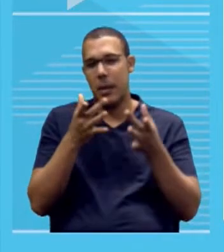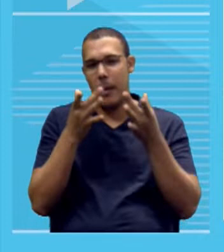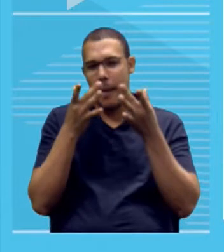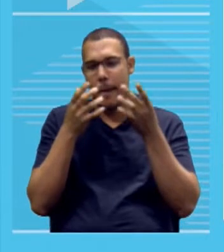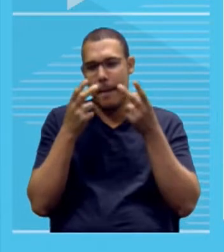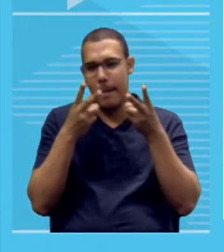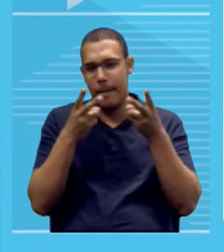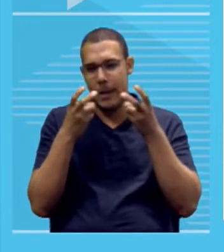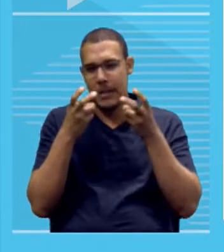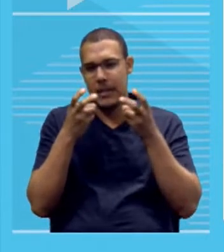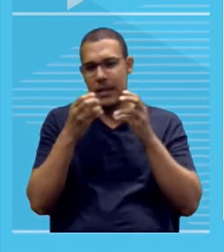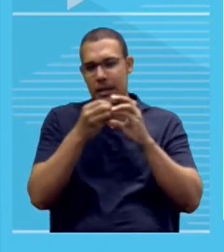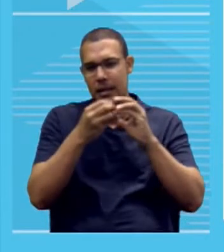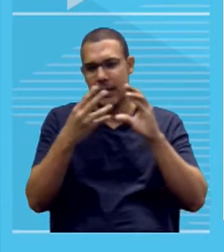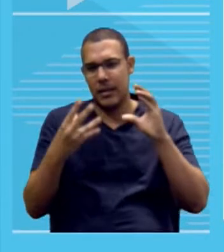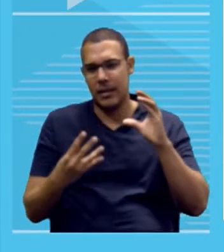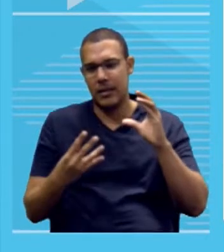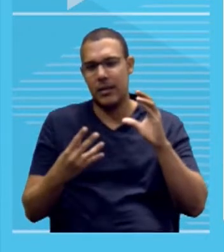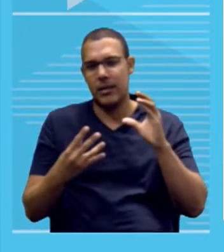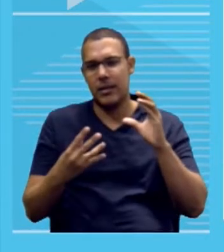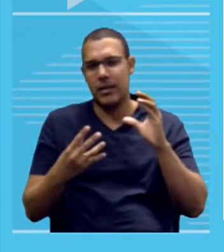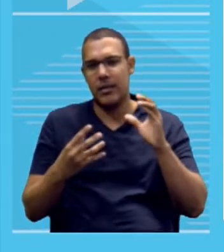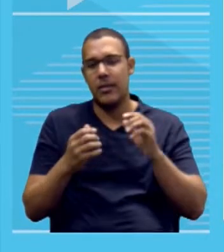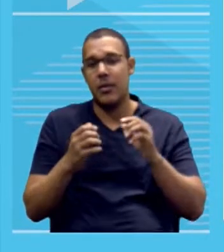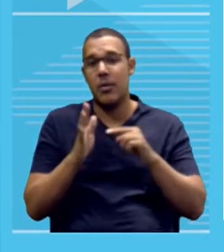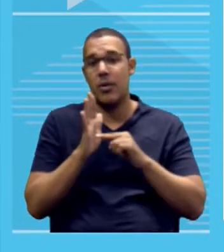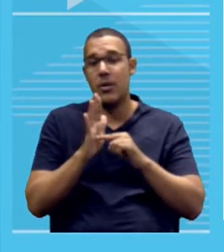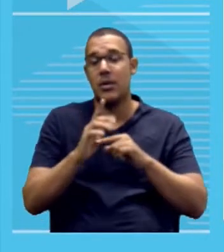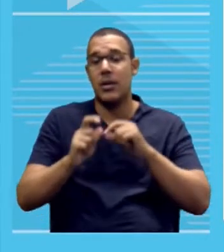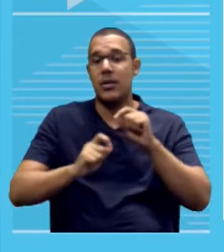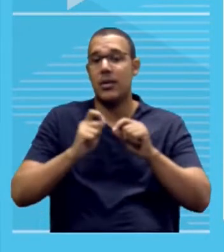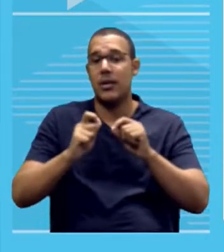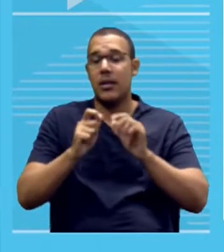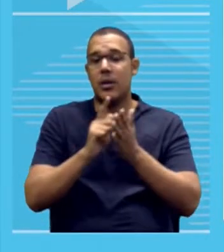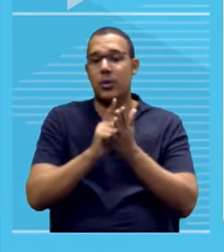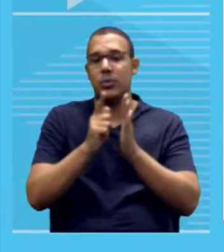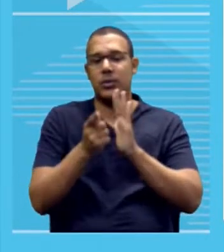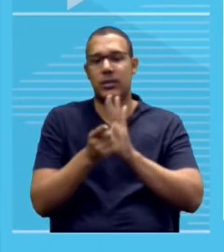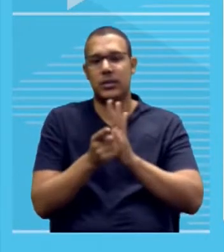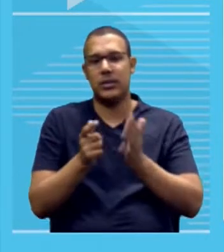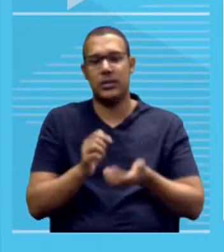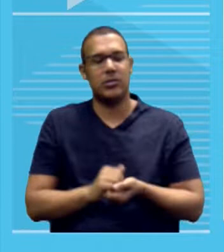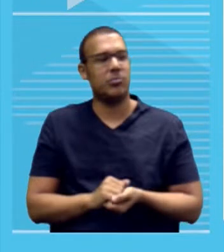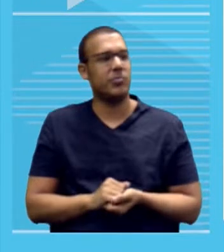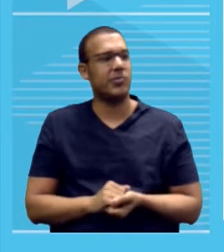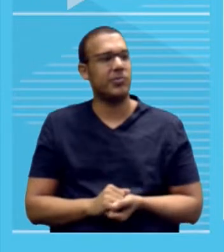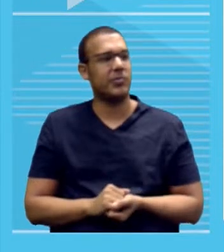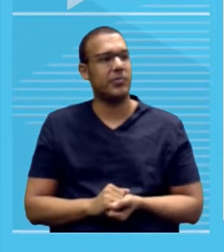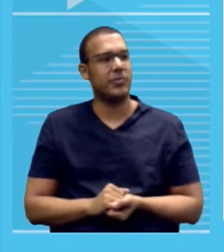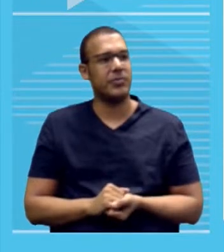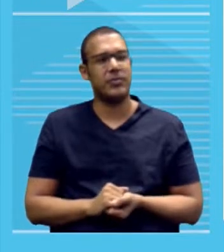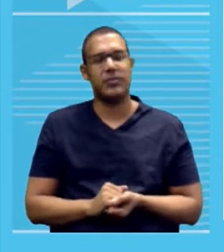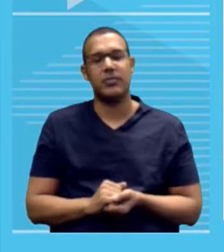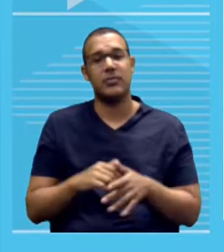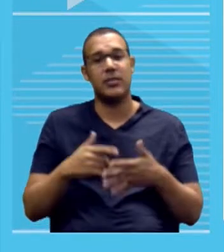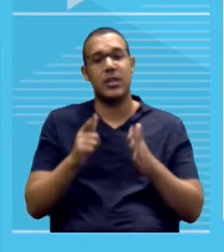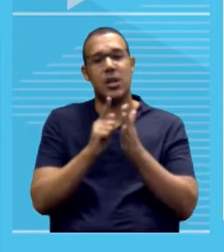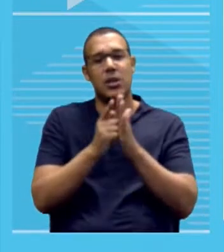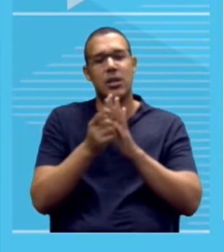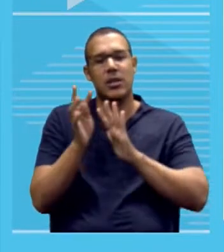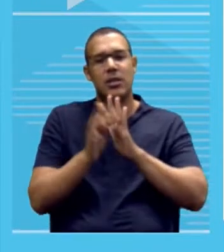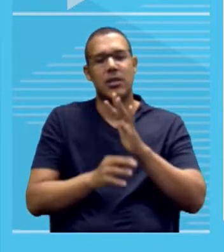vão determinar o gênero E aí galerinha olha só os gêneros textuais são muitos